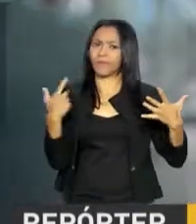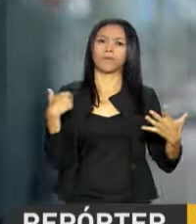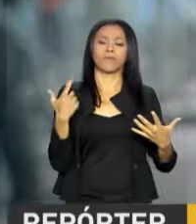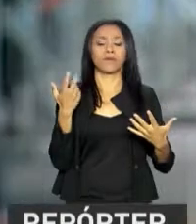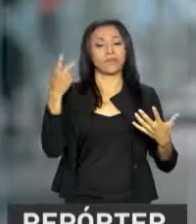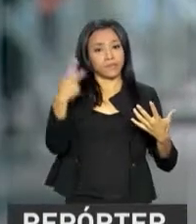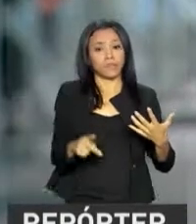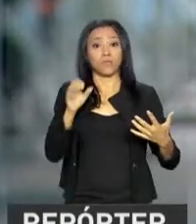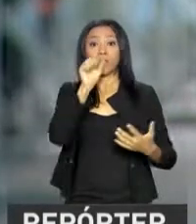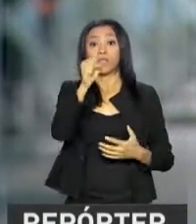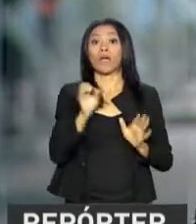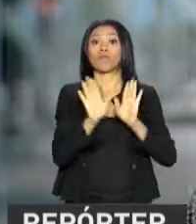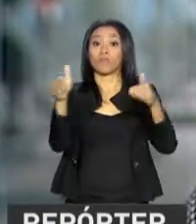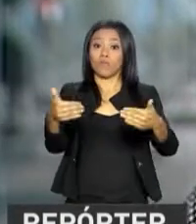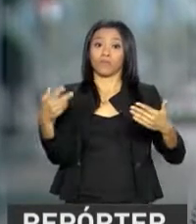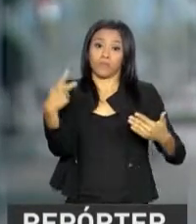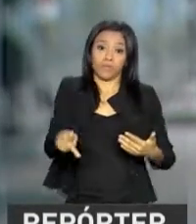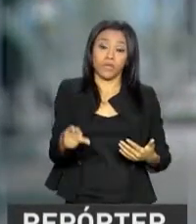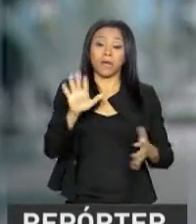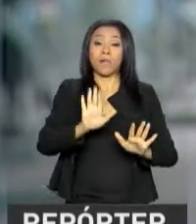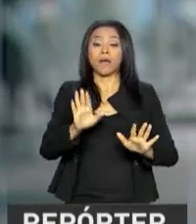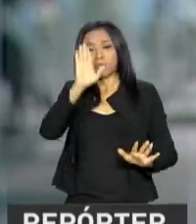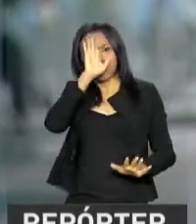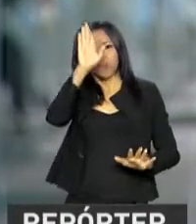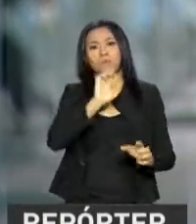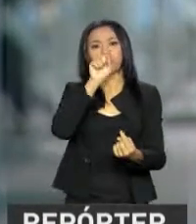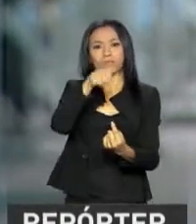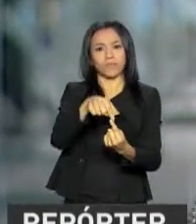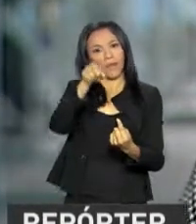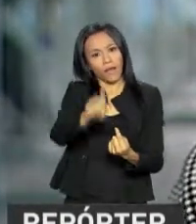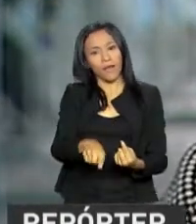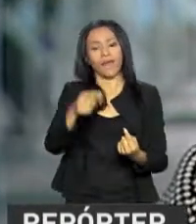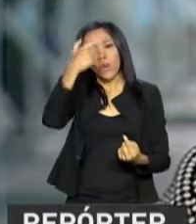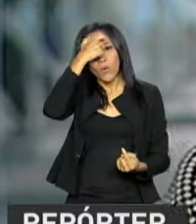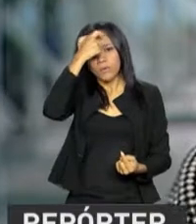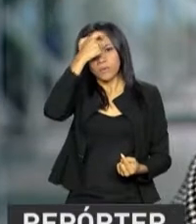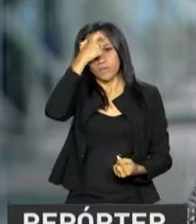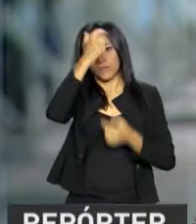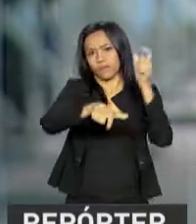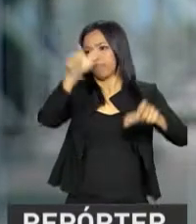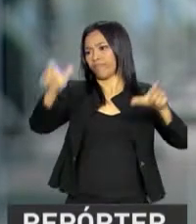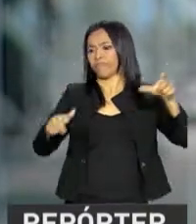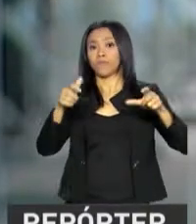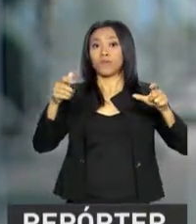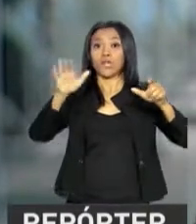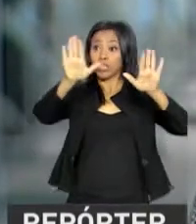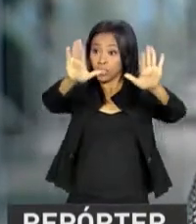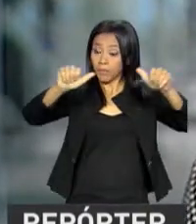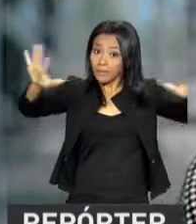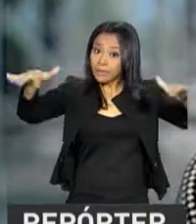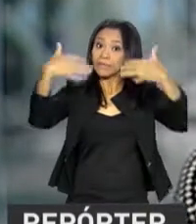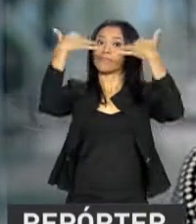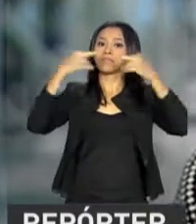pauta do 8º fórum mas principalmente o objetivo principal é trazer essa conscientização coletiva chamar a atenção para o